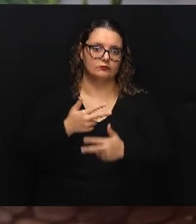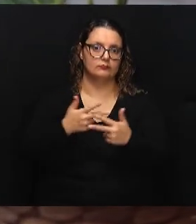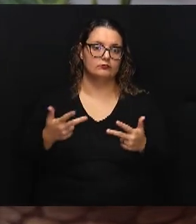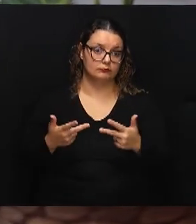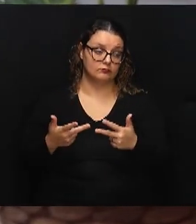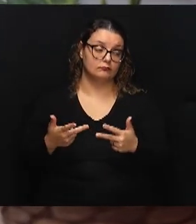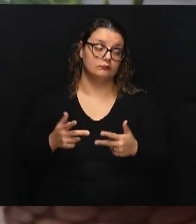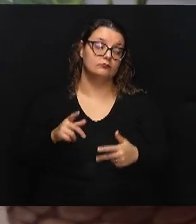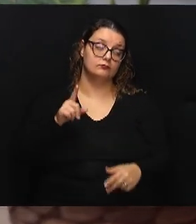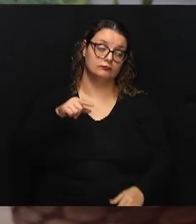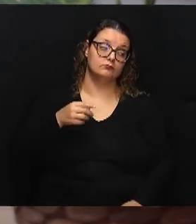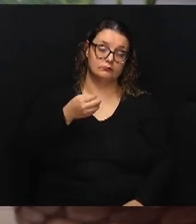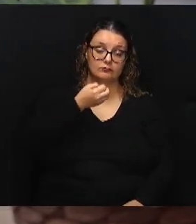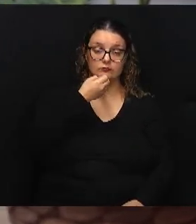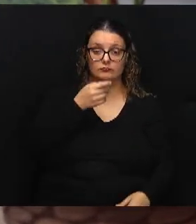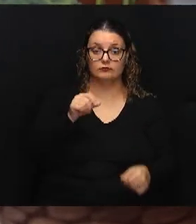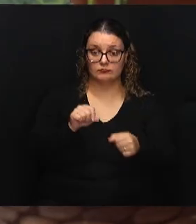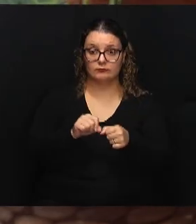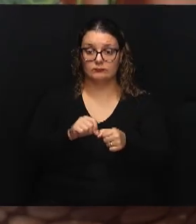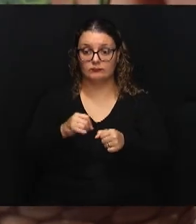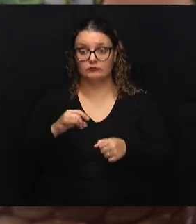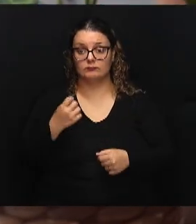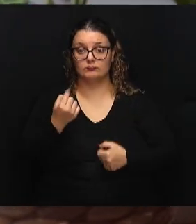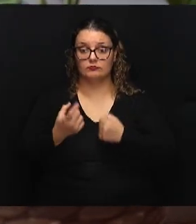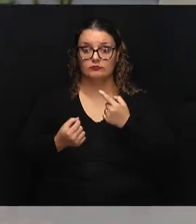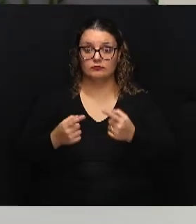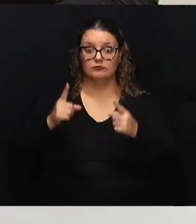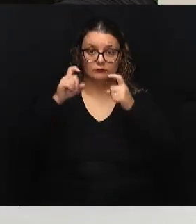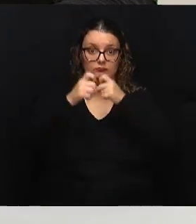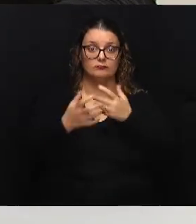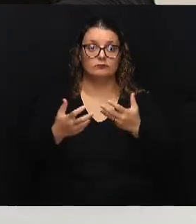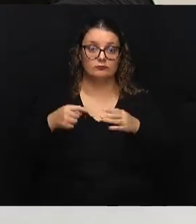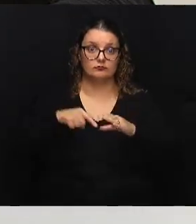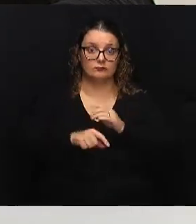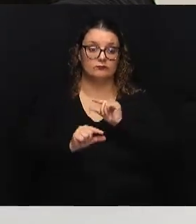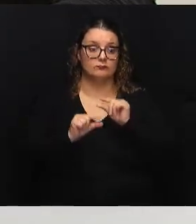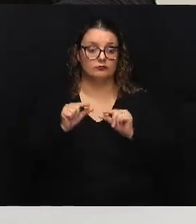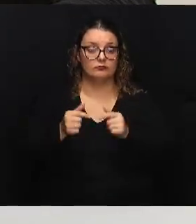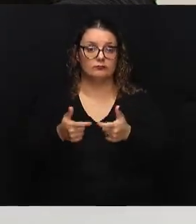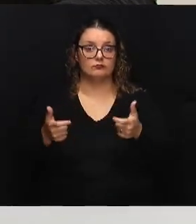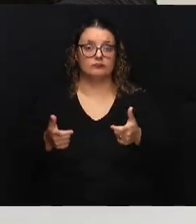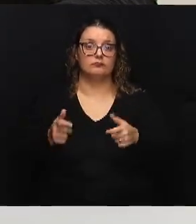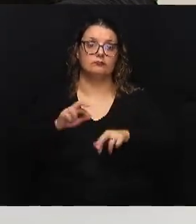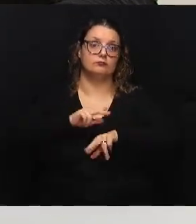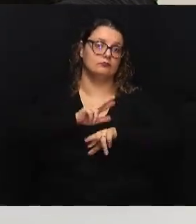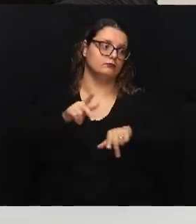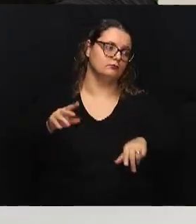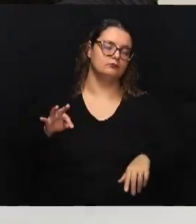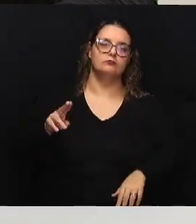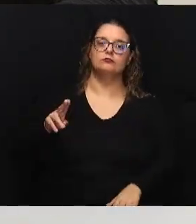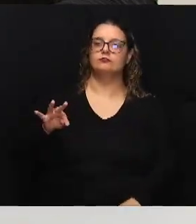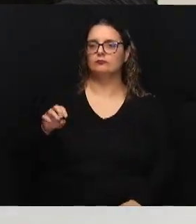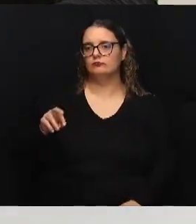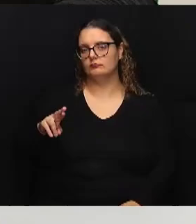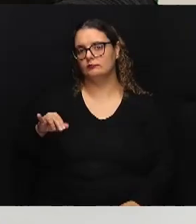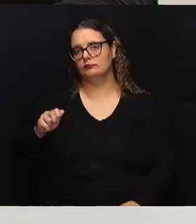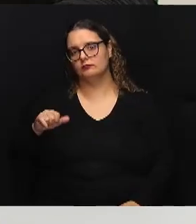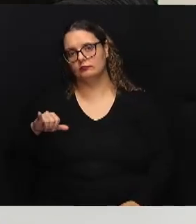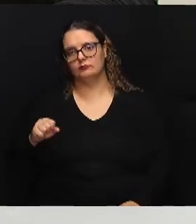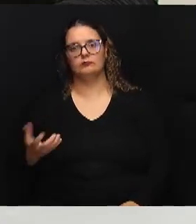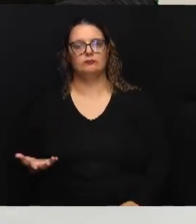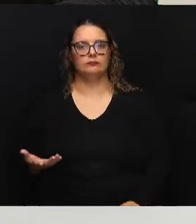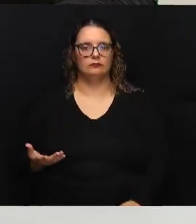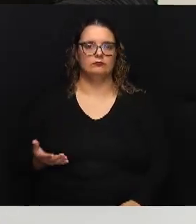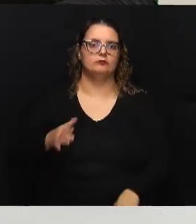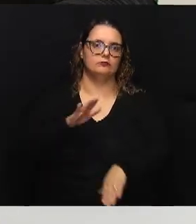valha muito a pena fazer, se você tem alguma dificuldade ou quer avançar um pouquinho mais, tem muitos tutoriais no YouTube para ajudar com esse